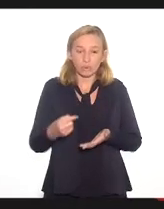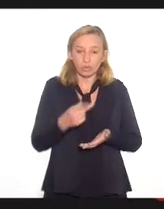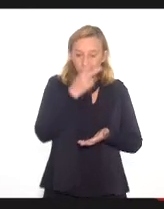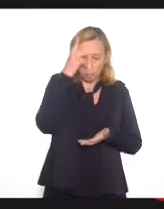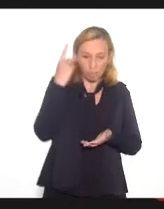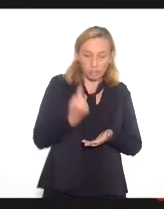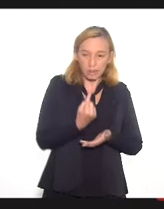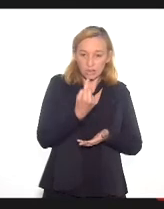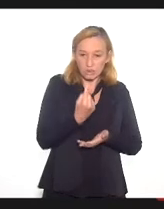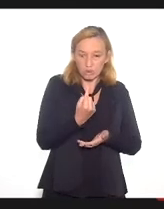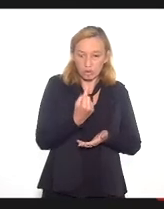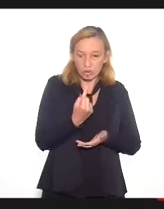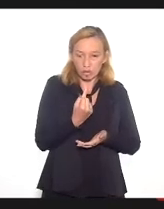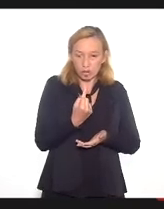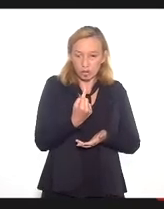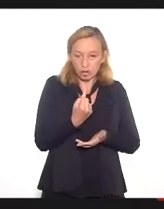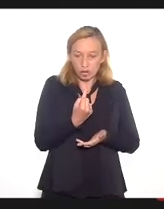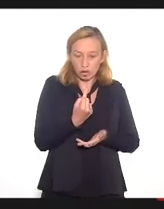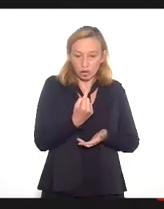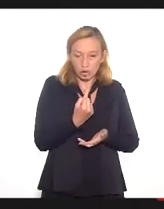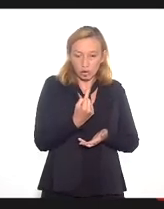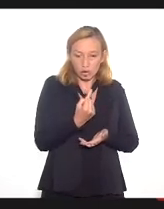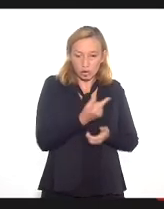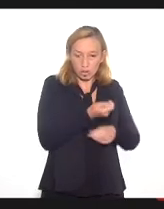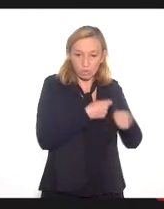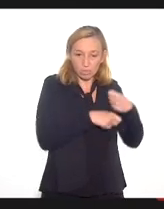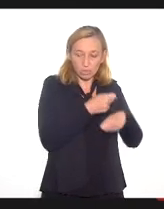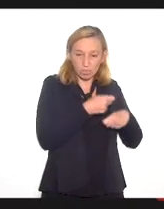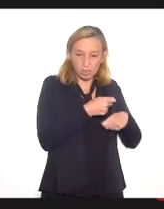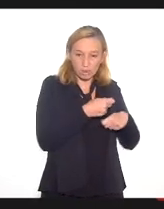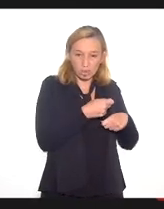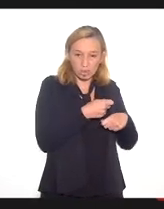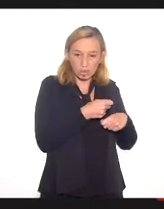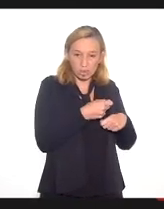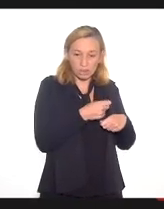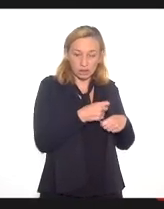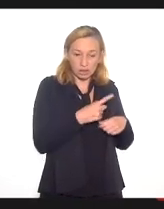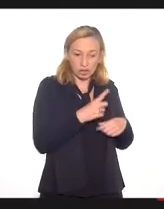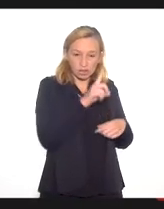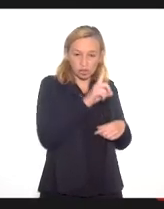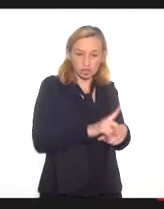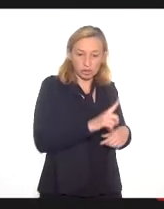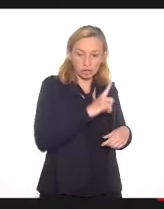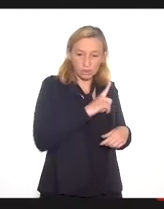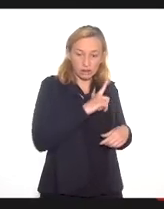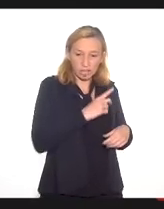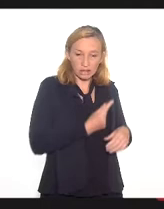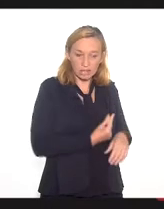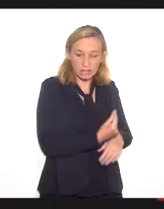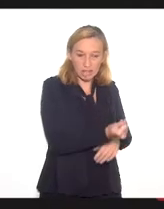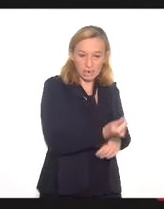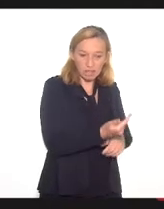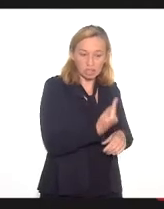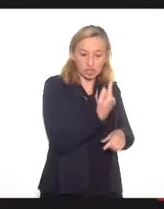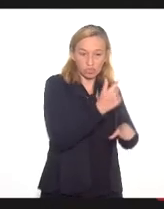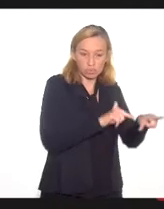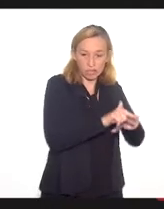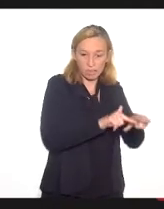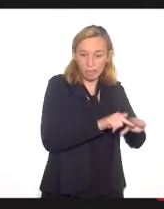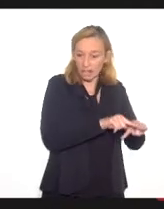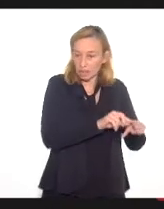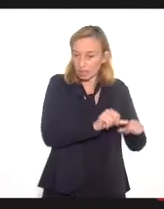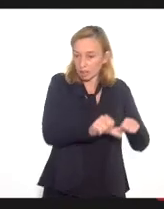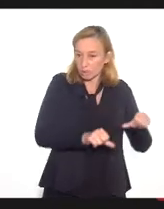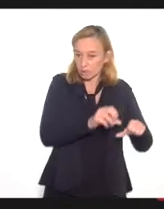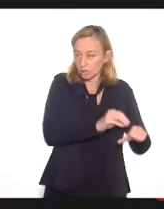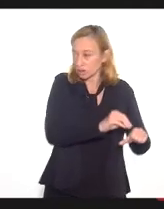quando tem a economia ela está dinâmica ela se dá o direito de sair de um emprego que ela não está gostando para ir para o outro que